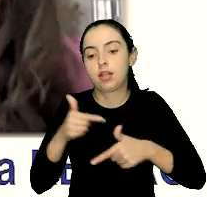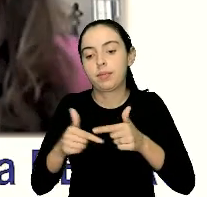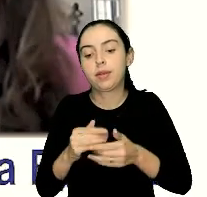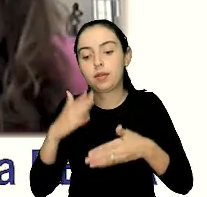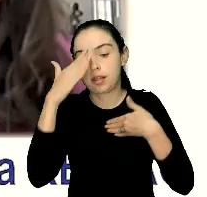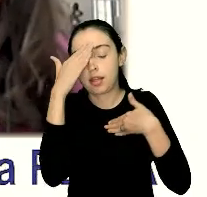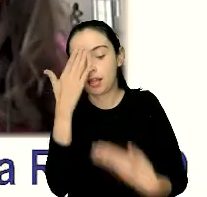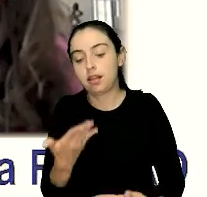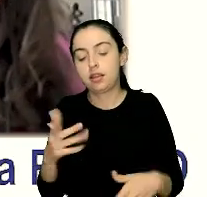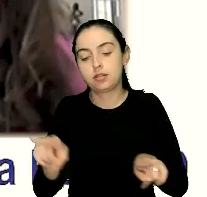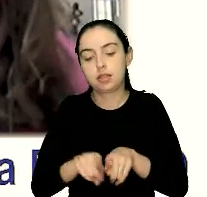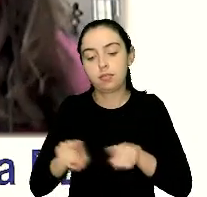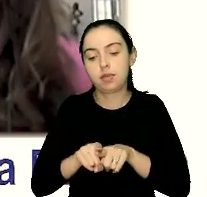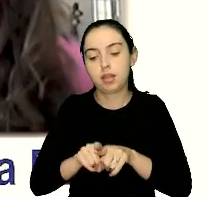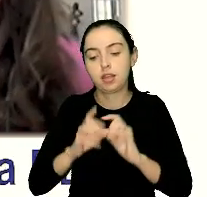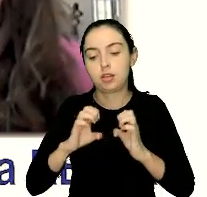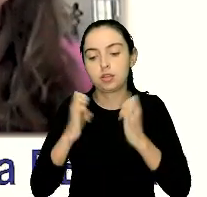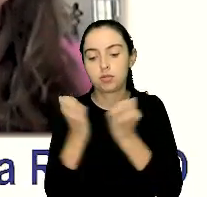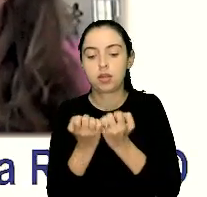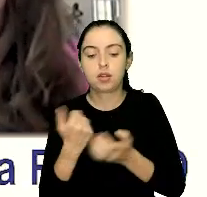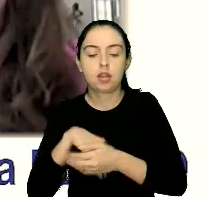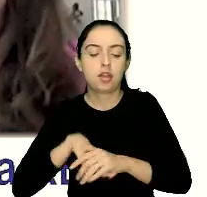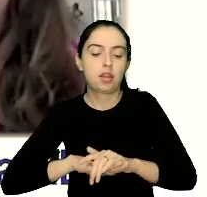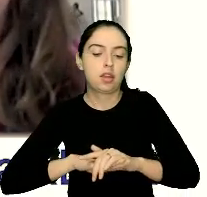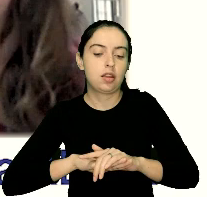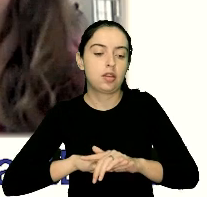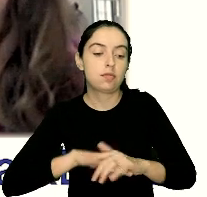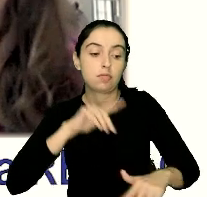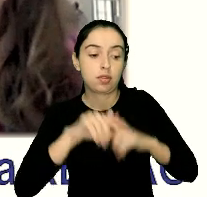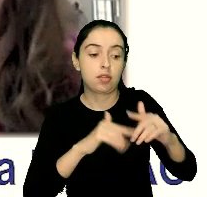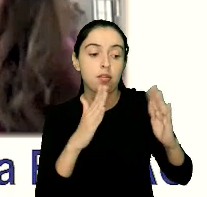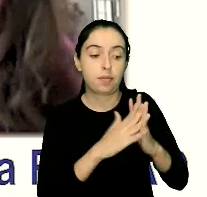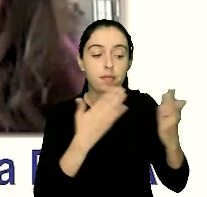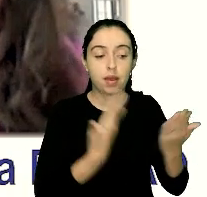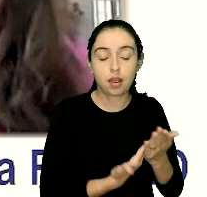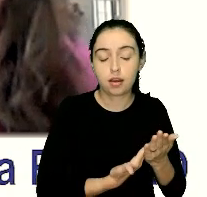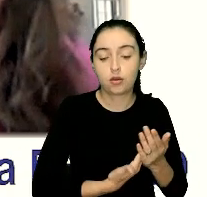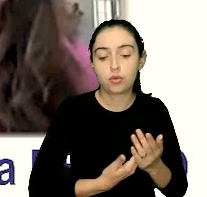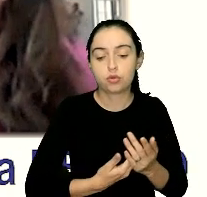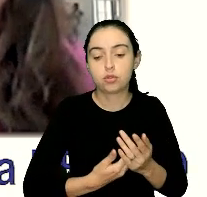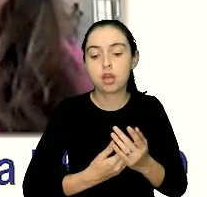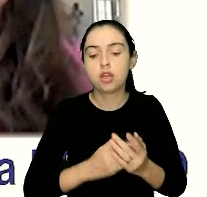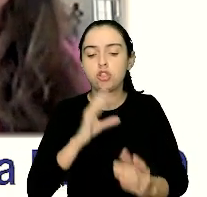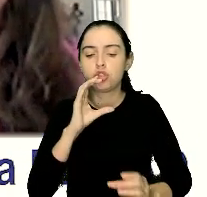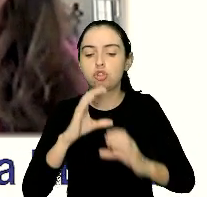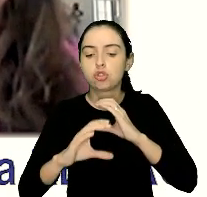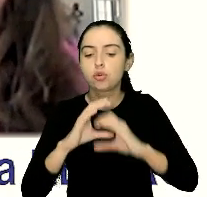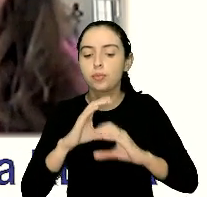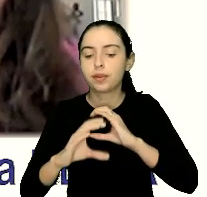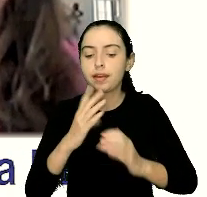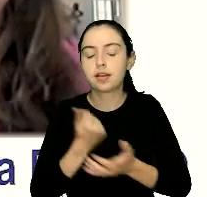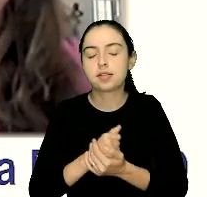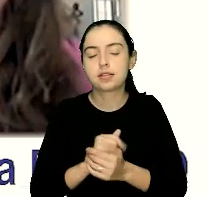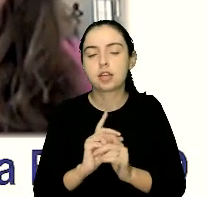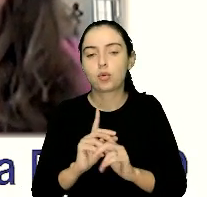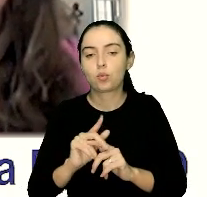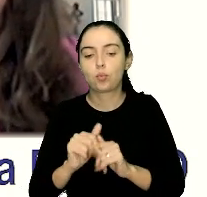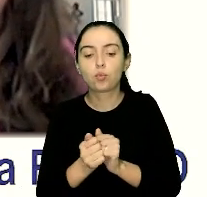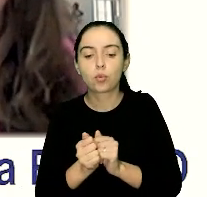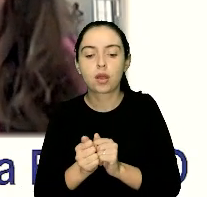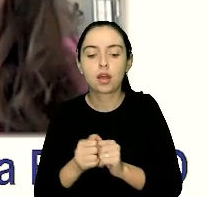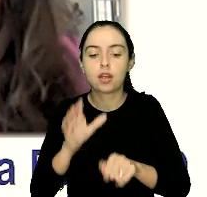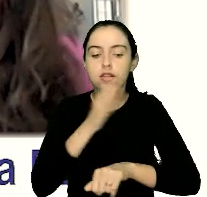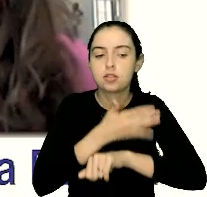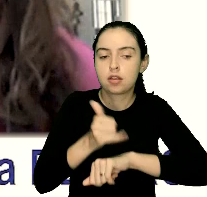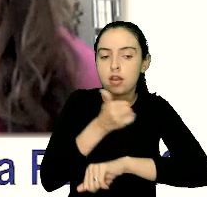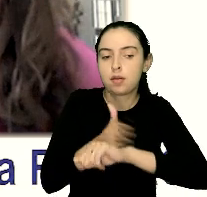Escola de Magistrados e da Assessoria de Comunicação, além do pessoal da área de capacitação da Seção Judiciária de Mato Grosso do